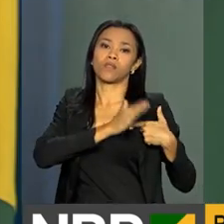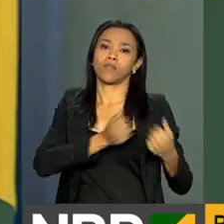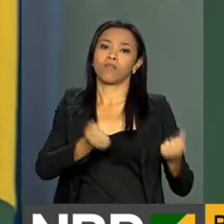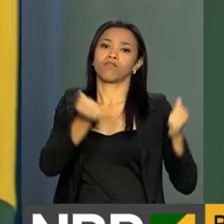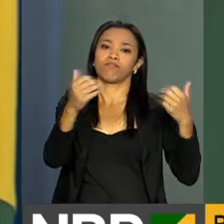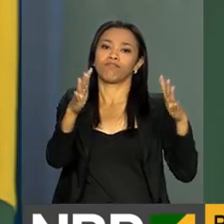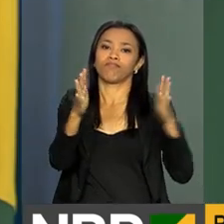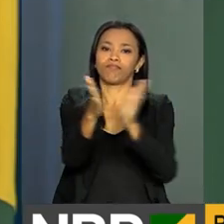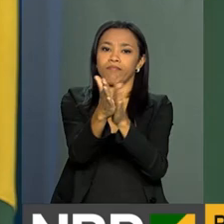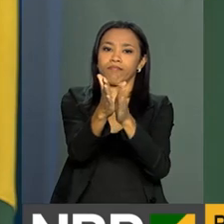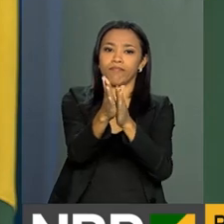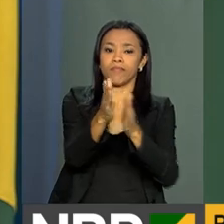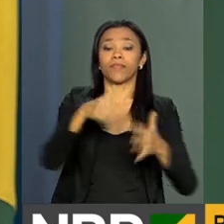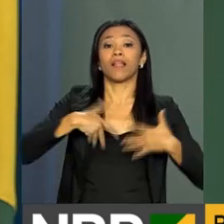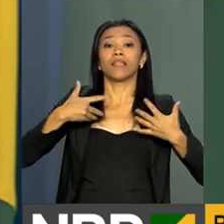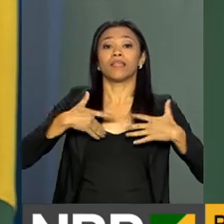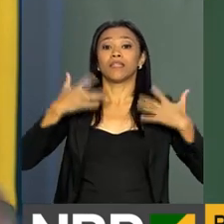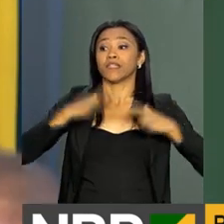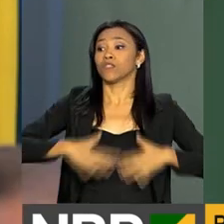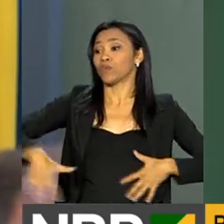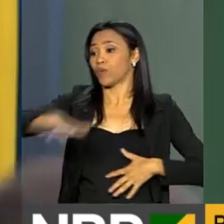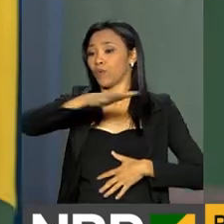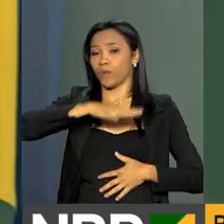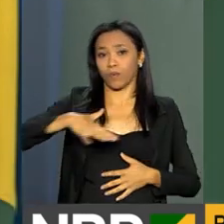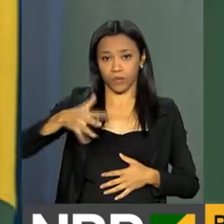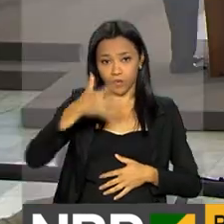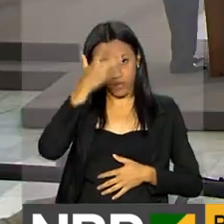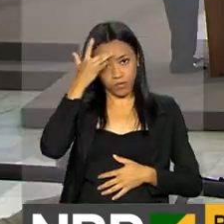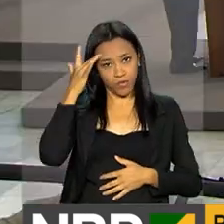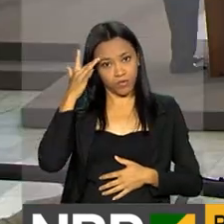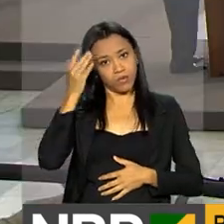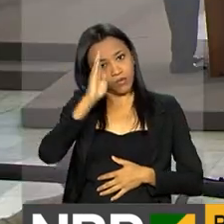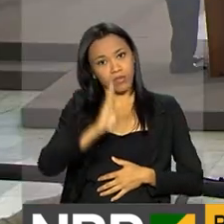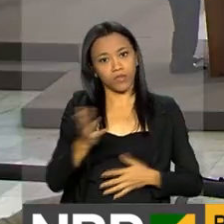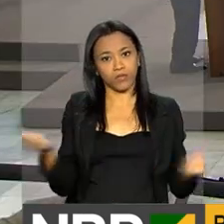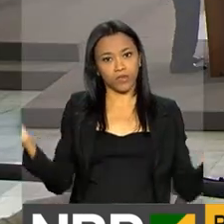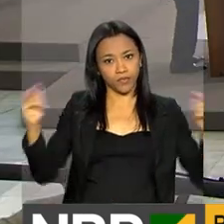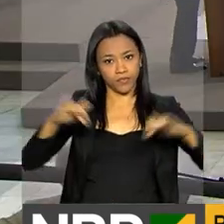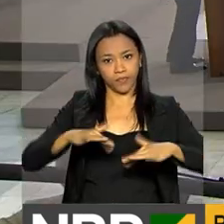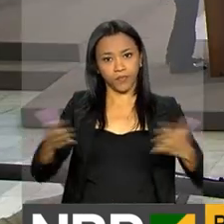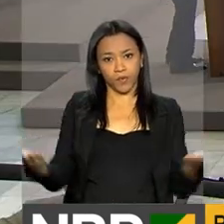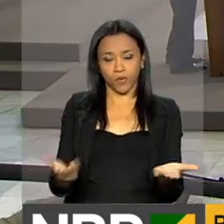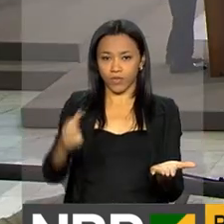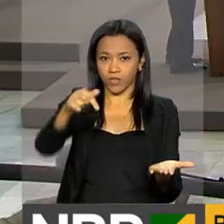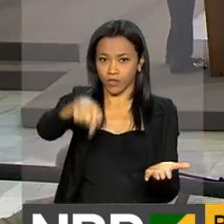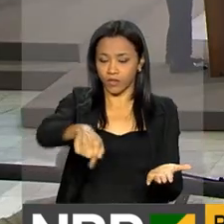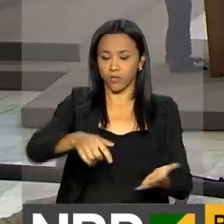da alegria de todos os brasileiros que estão aqui, né?